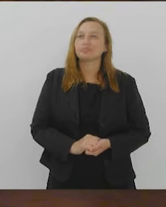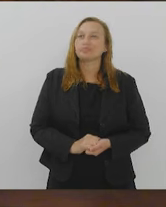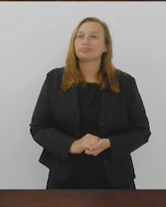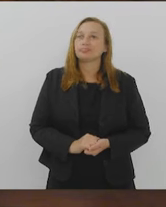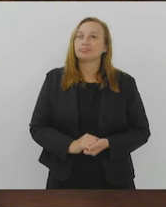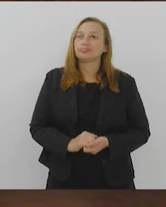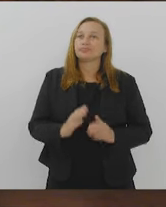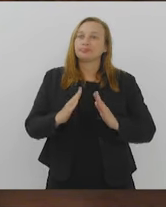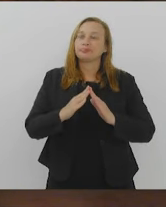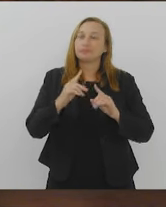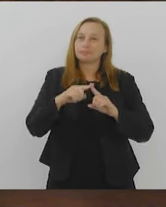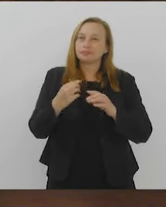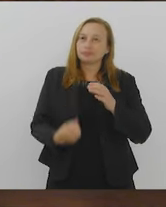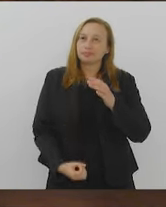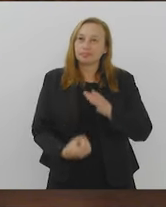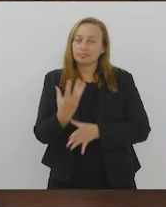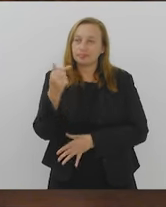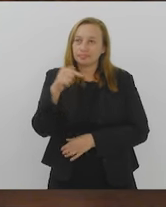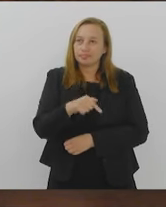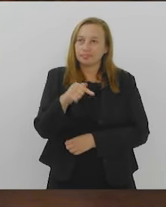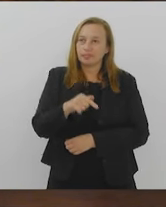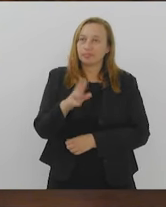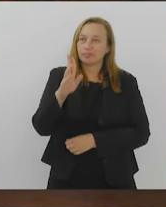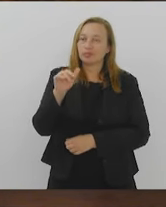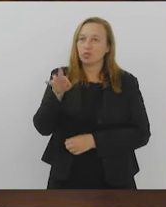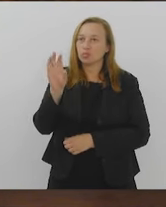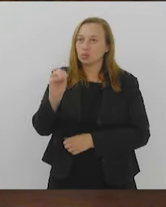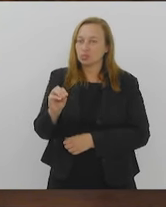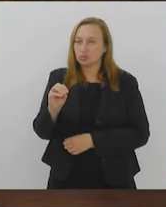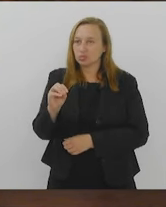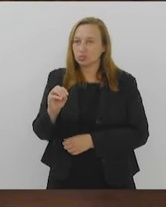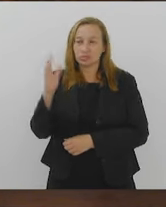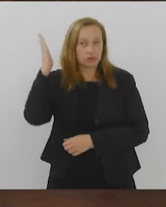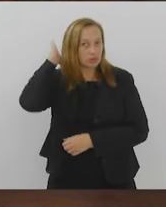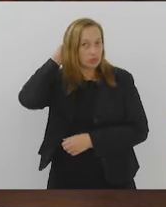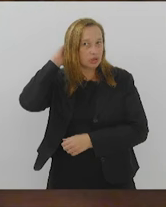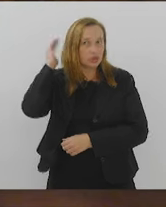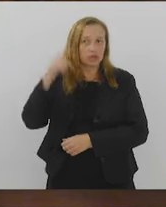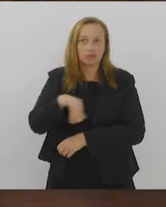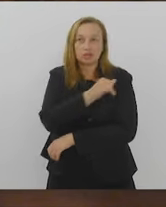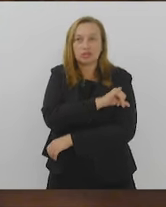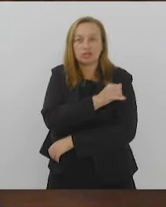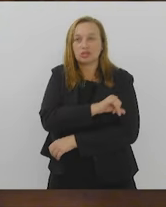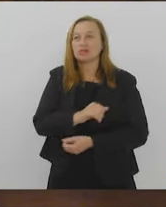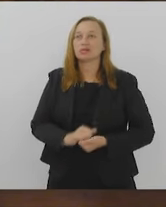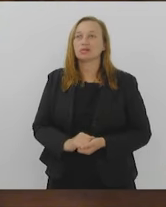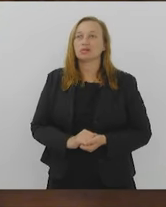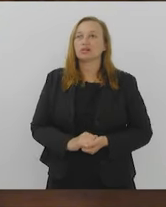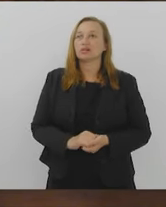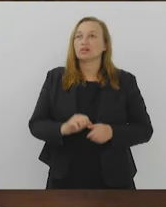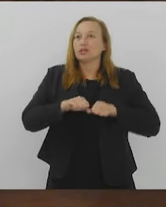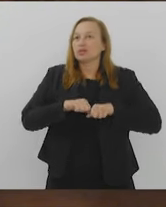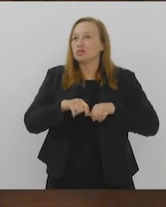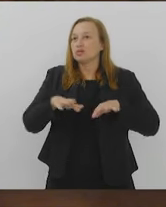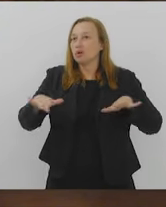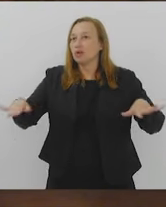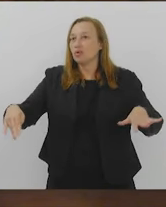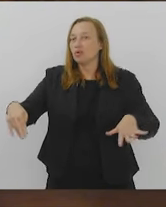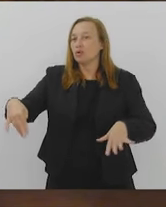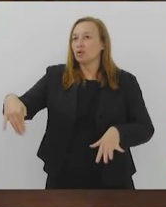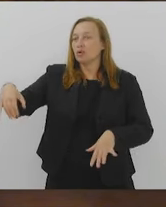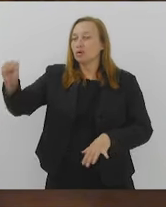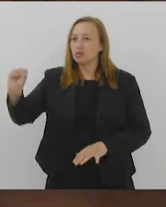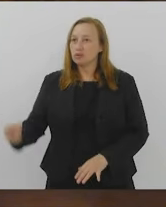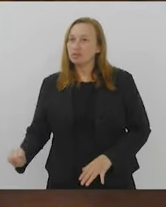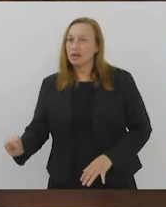foram fundadas aqui por Gunnar Vingre, em Belém do Pará e aqui no Rio de Janeiro, aí foi para o Sudeste, Sul, essa